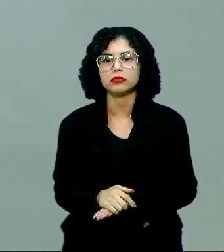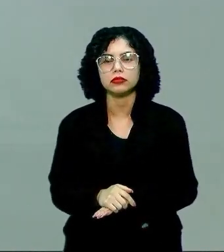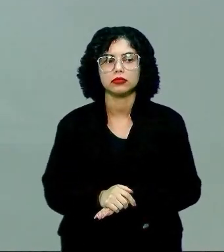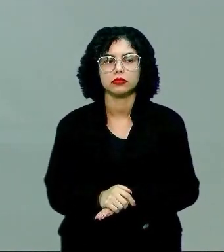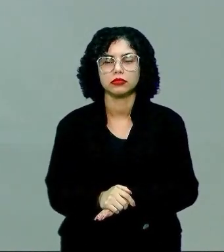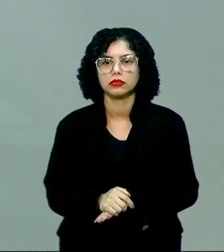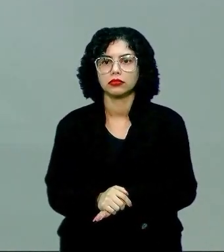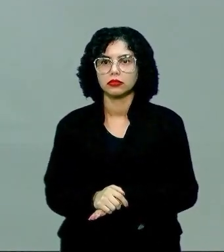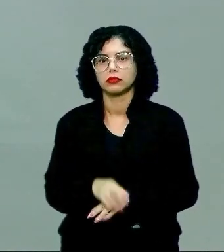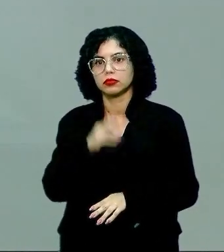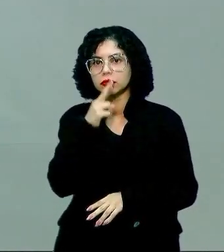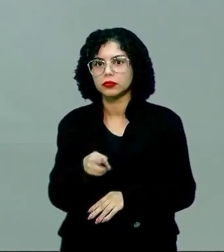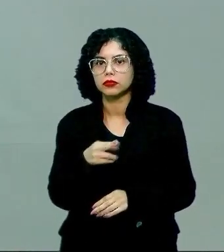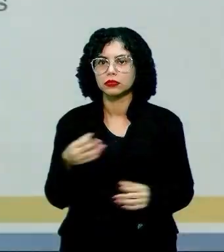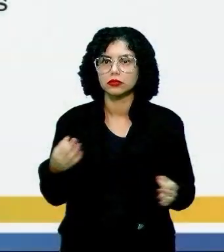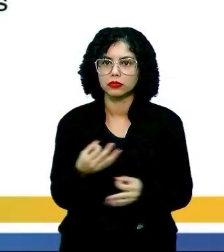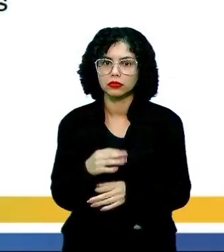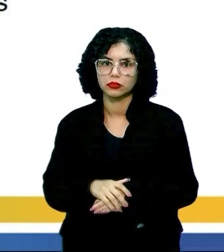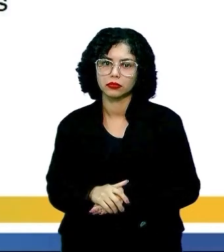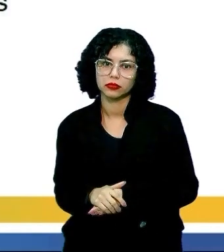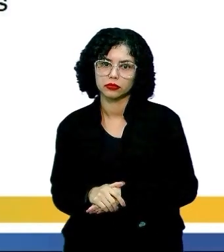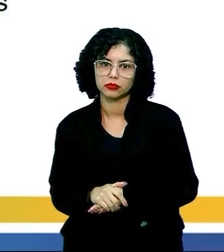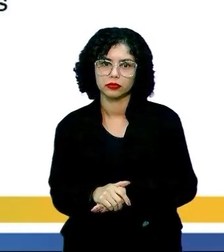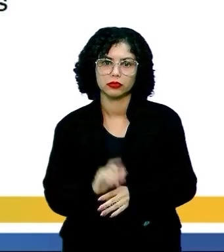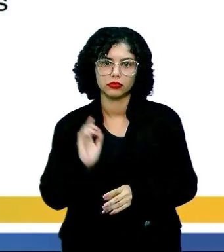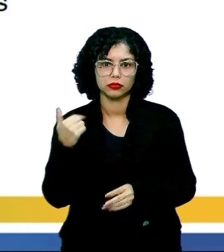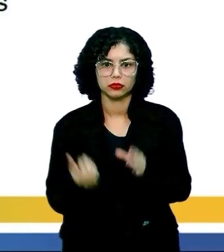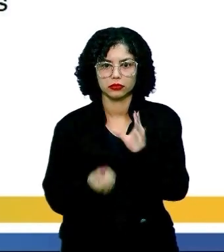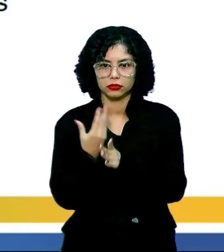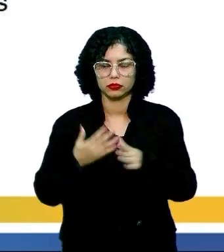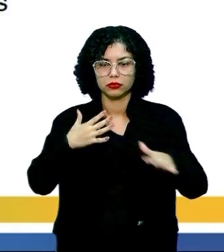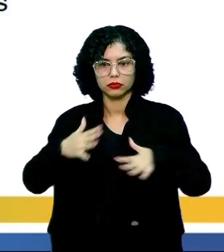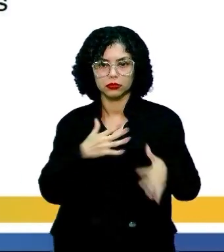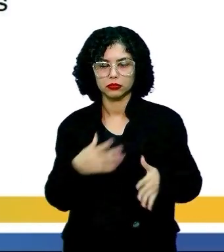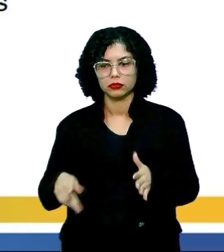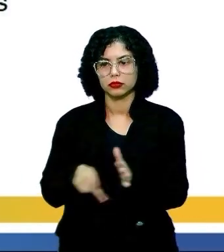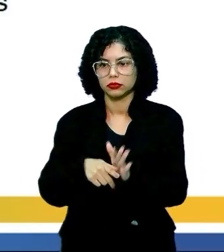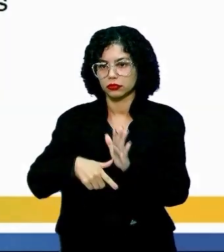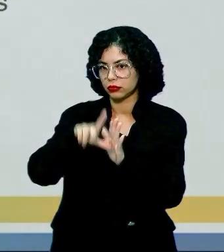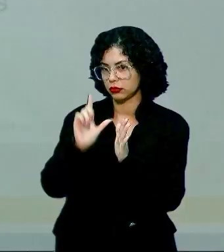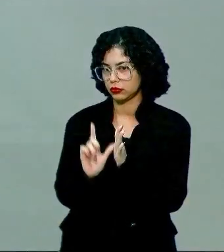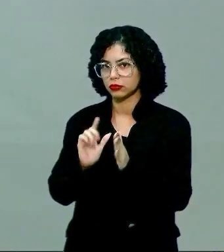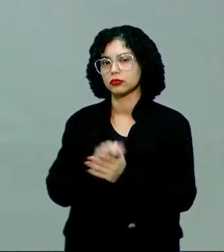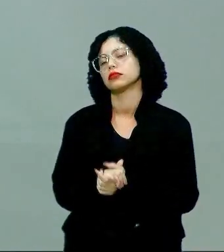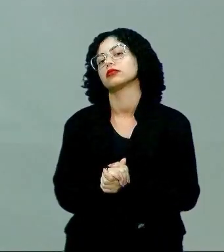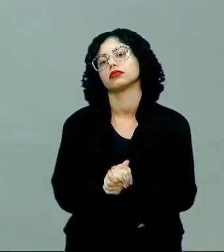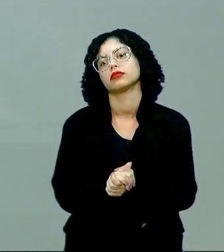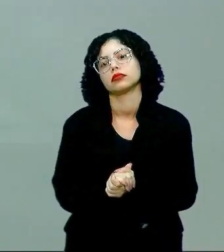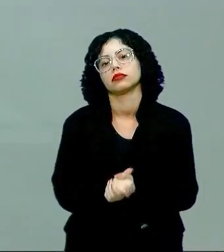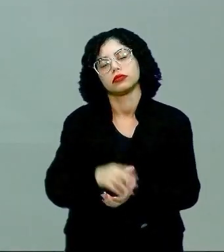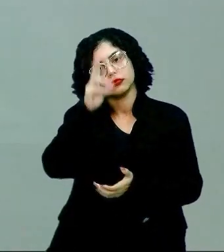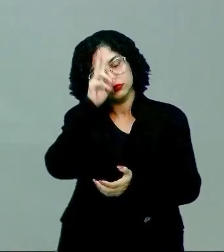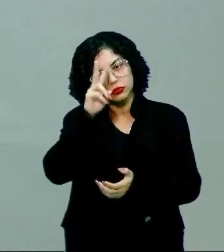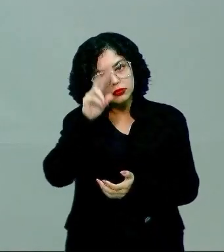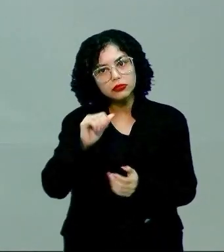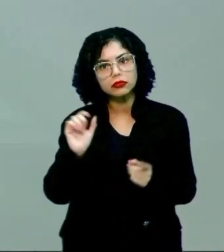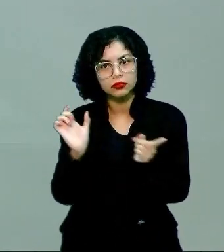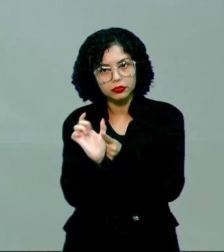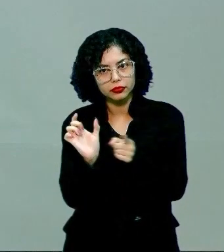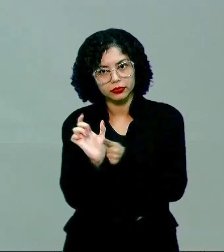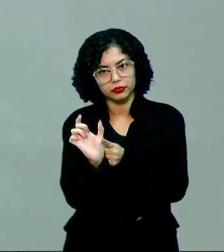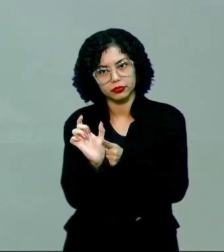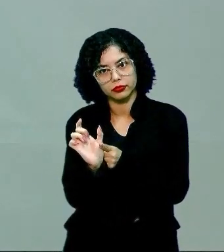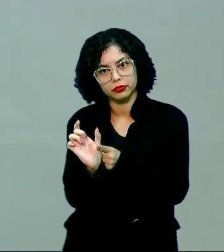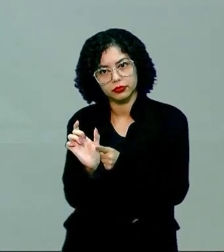cobrança de ter resultado, ser perfeito, tranquilo? E o outro seria reproduzir movimentos pré-determinados. Lembra da